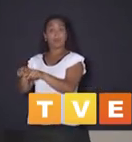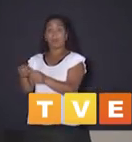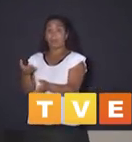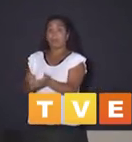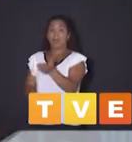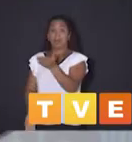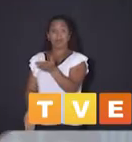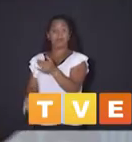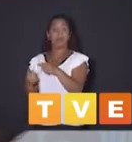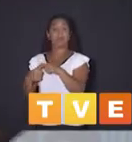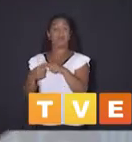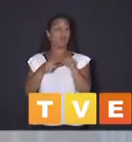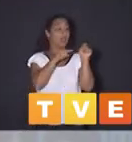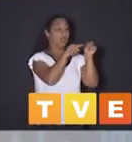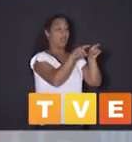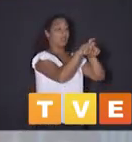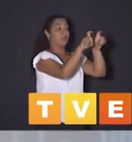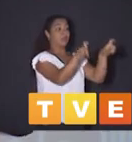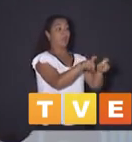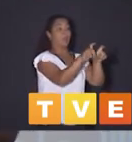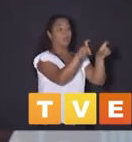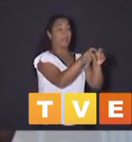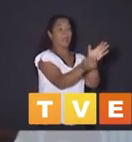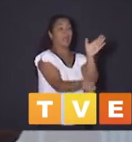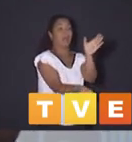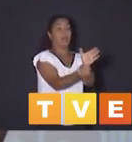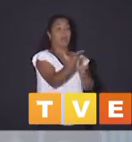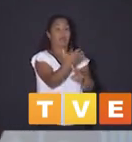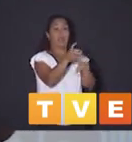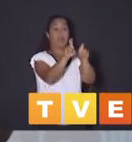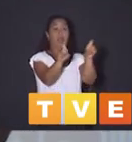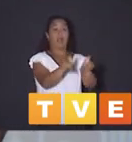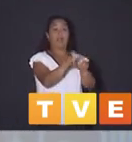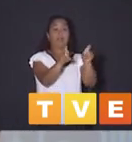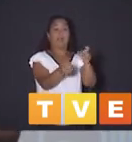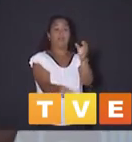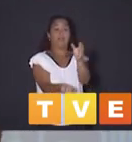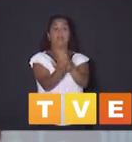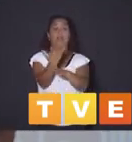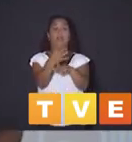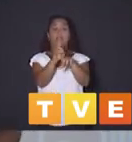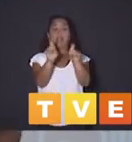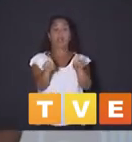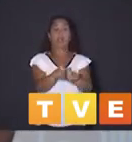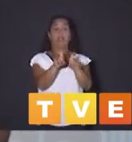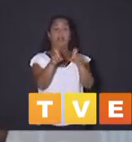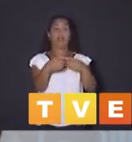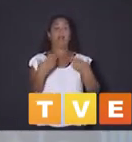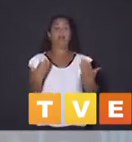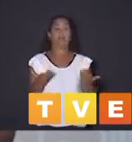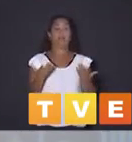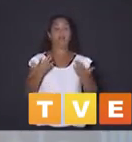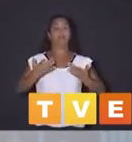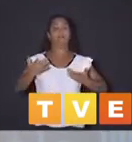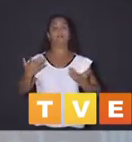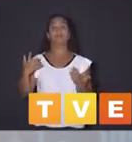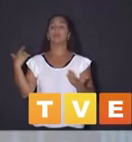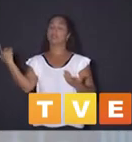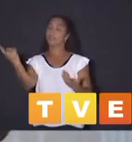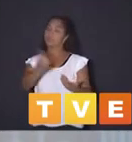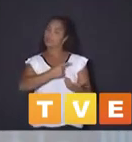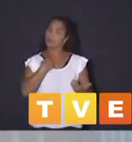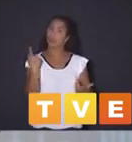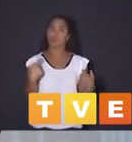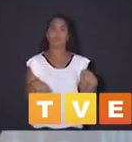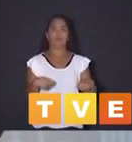é eventualmente não vai saber fazer então é assim eu digo que é que os é que nós estamos com um comportamento suicida em nós estamos pesquisando